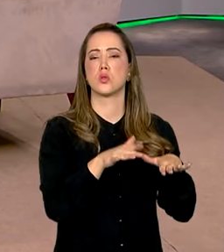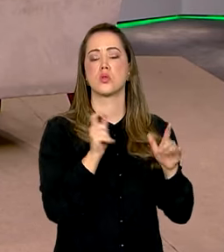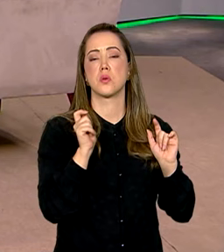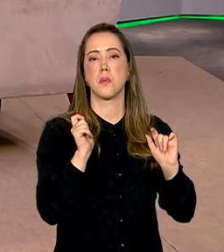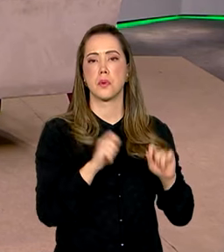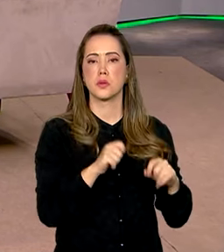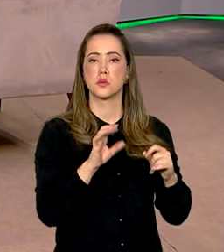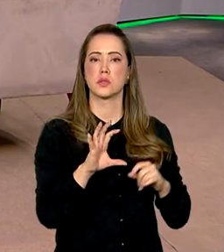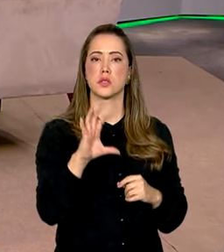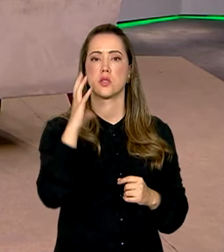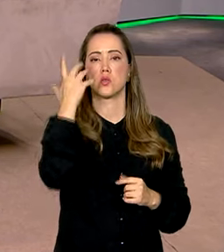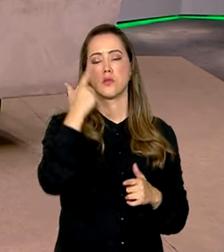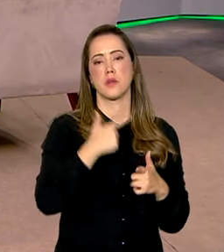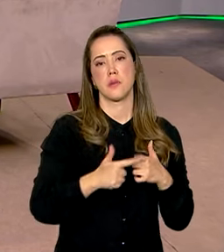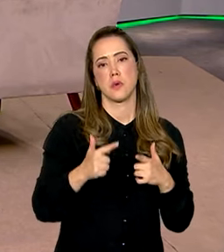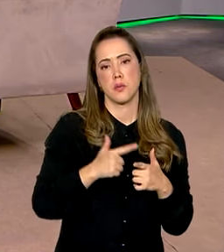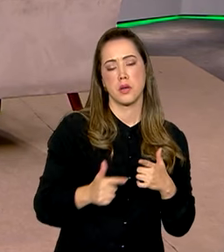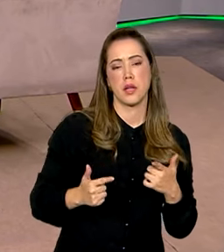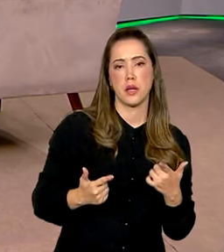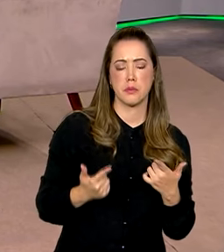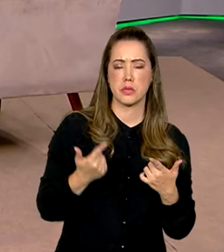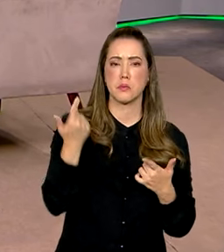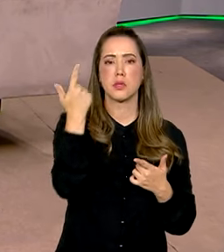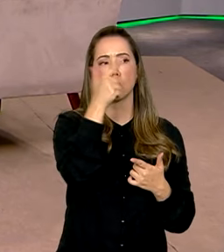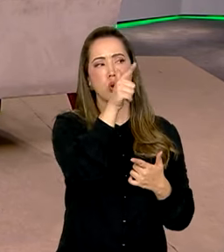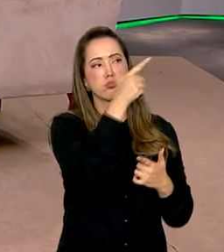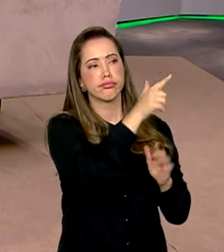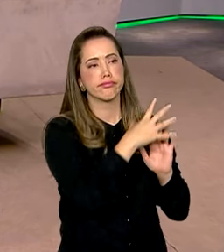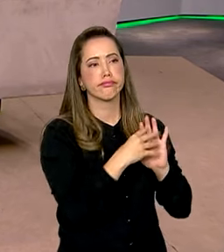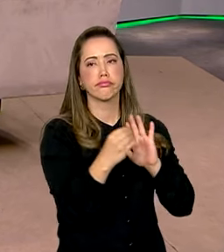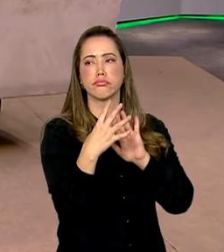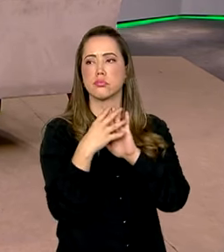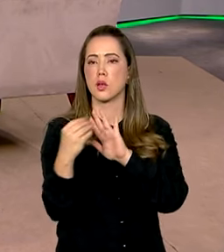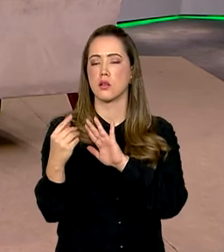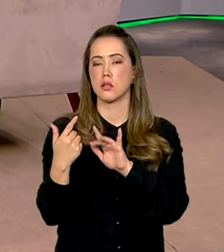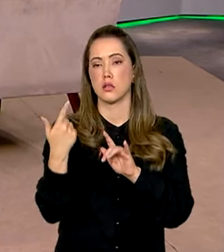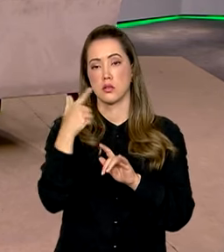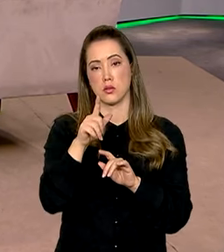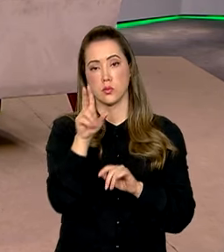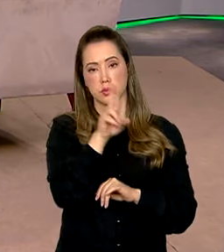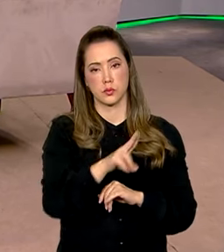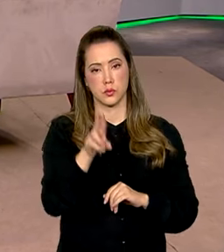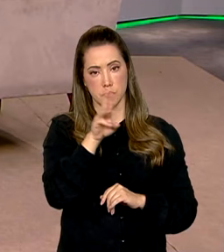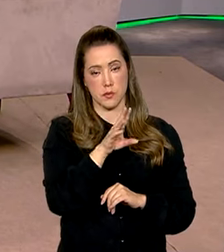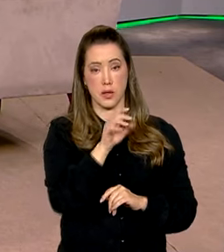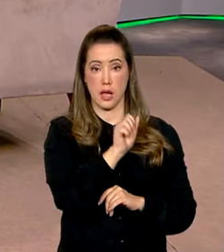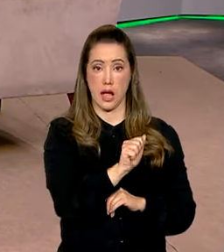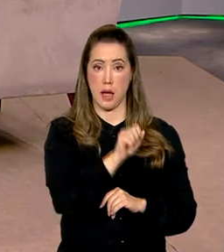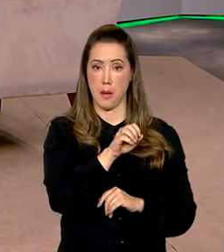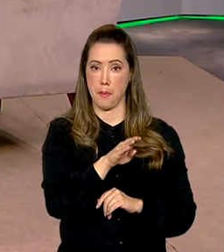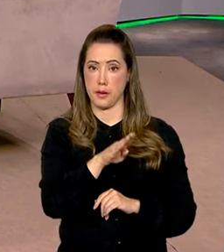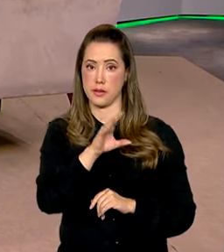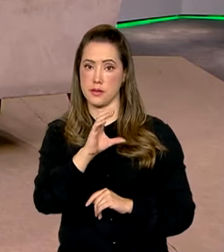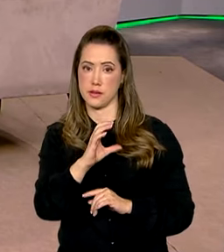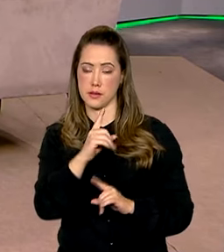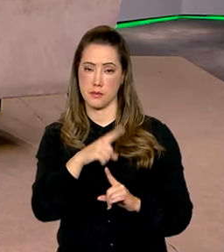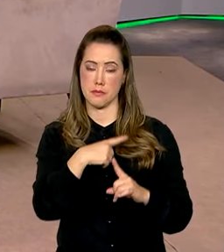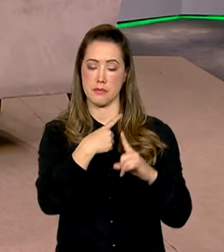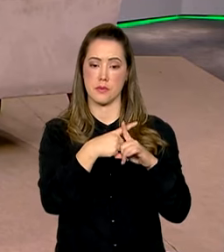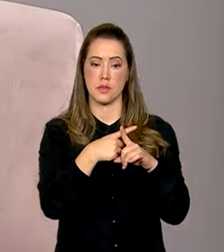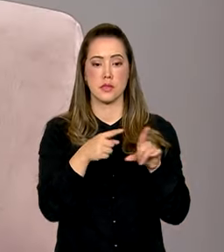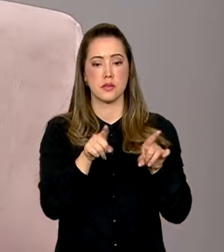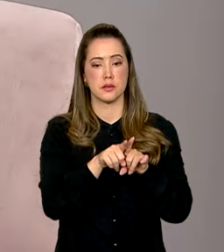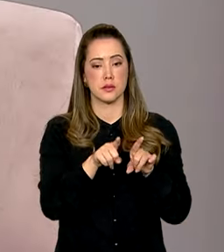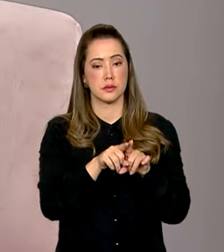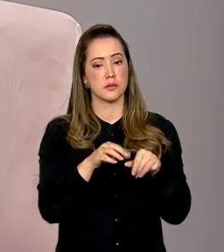criarmos soluções para replicar efetivamente com a plataforma do ABC+, e